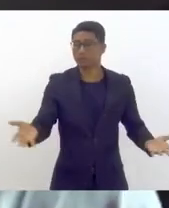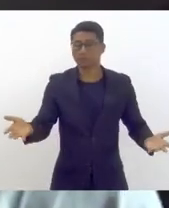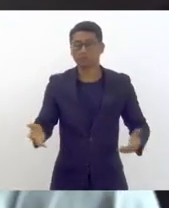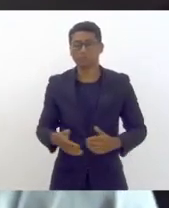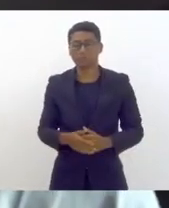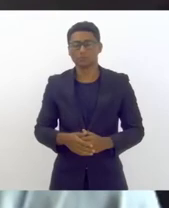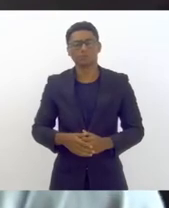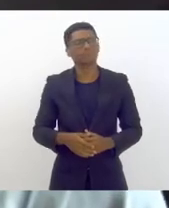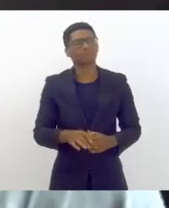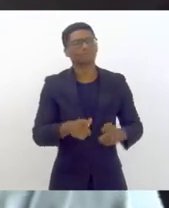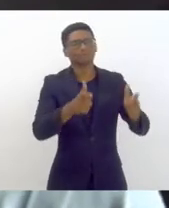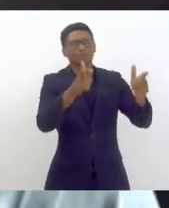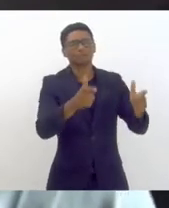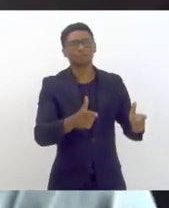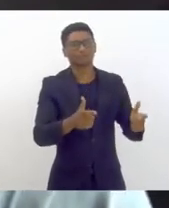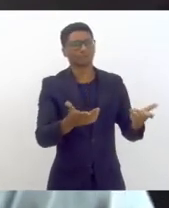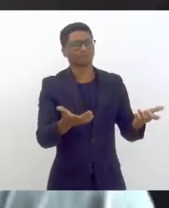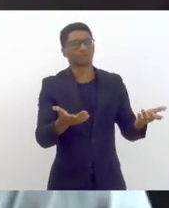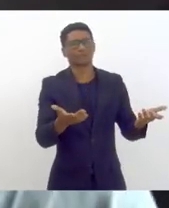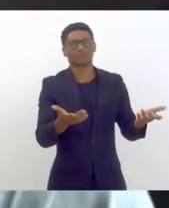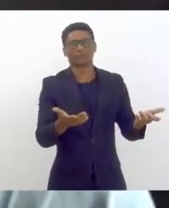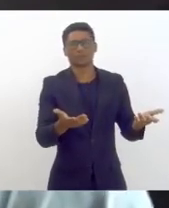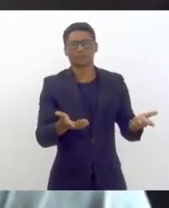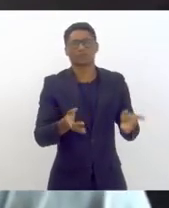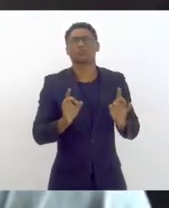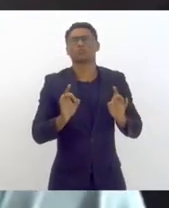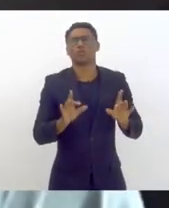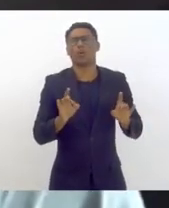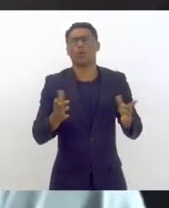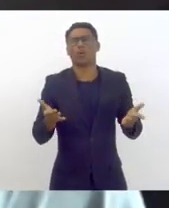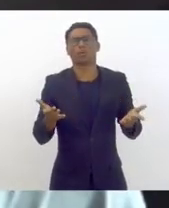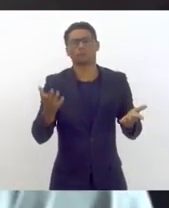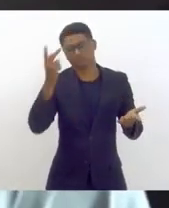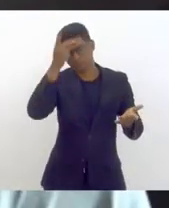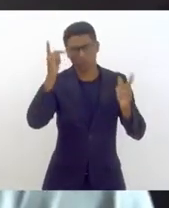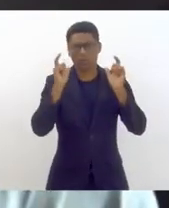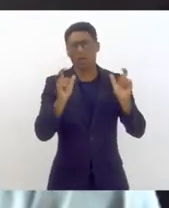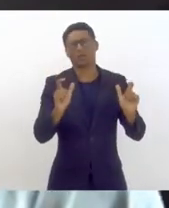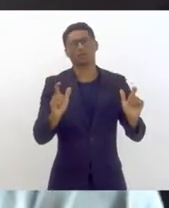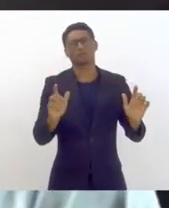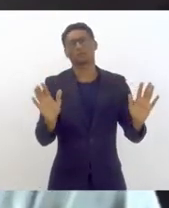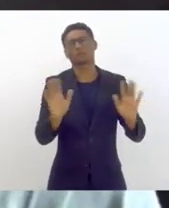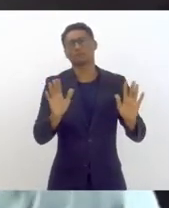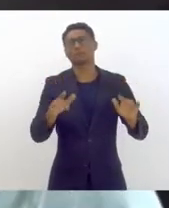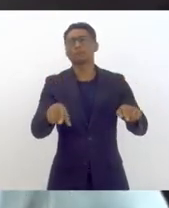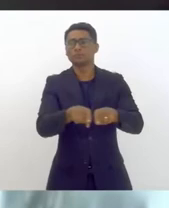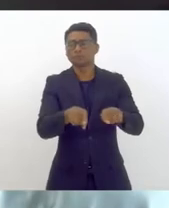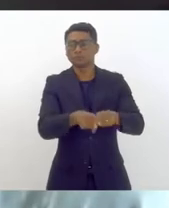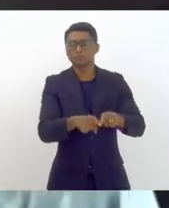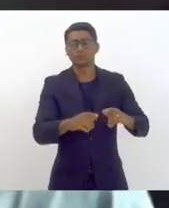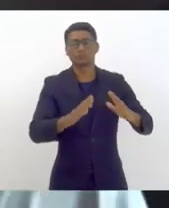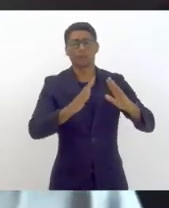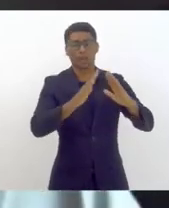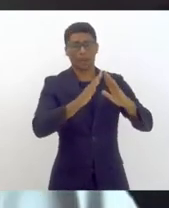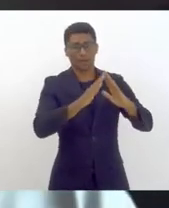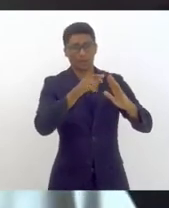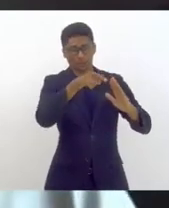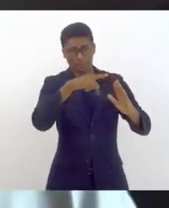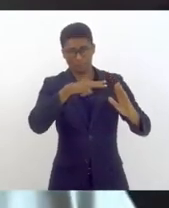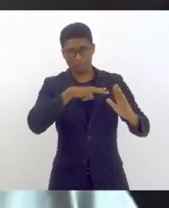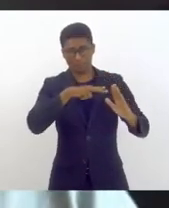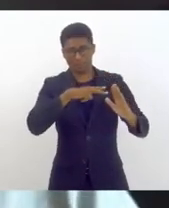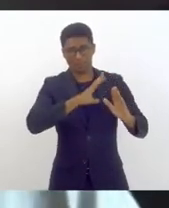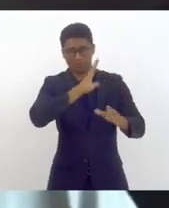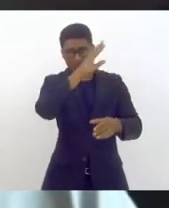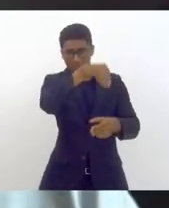sítios públicos de interesse para a prática de atividades ao ar livre, mas dentro das próprias propriedades privadas,